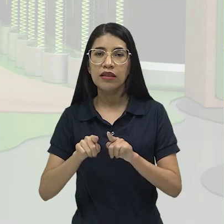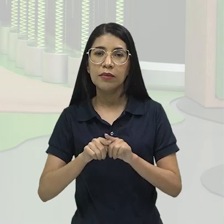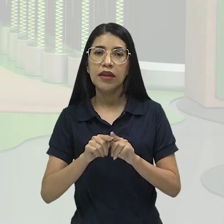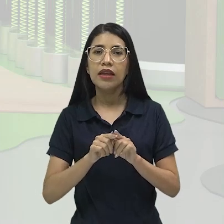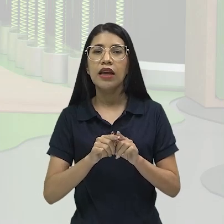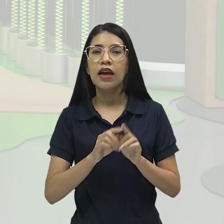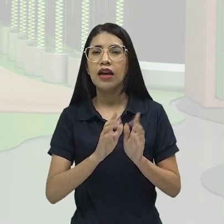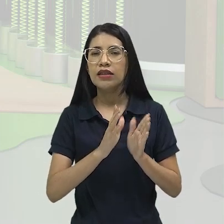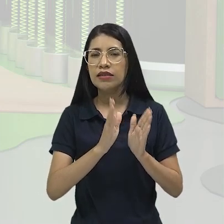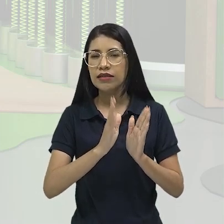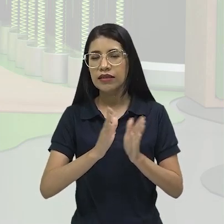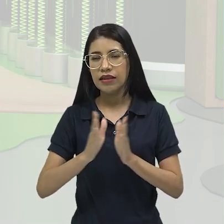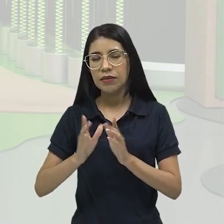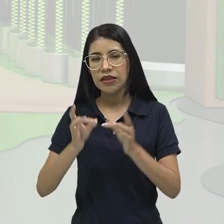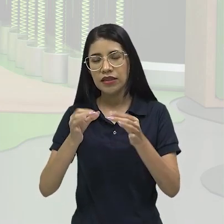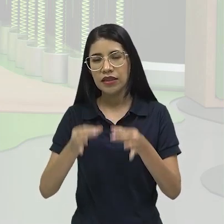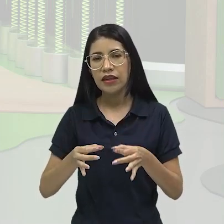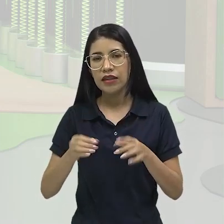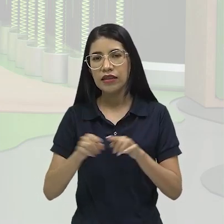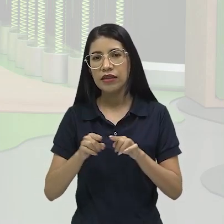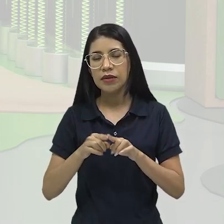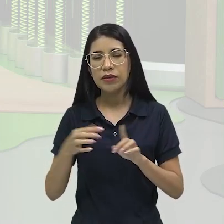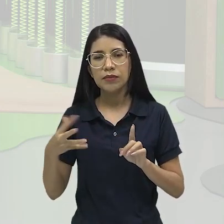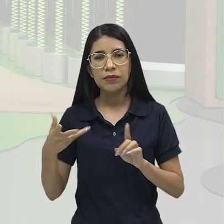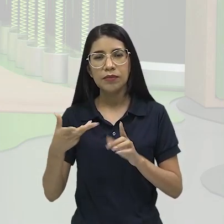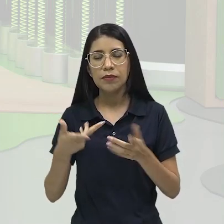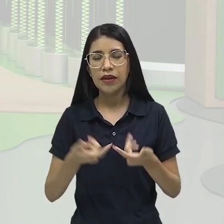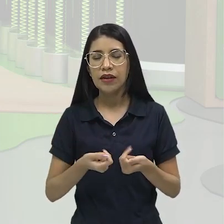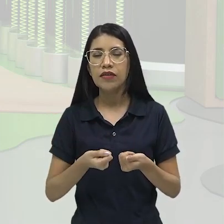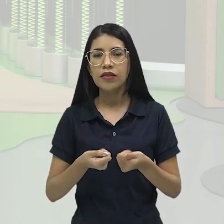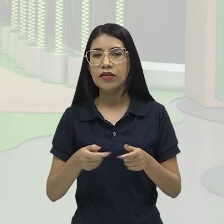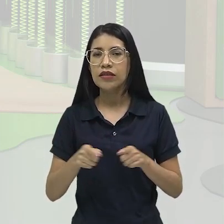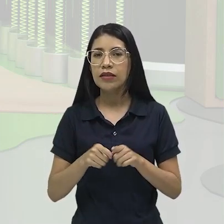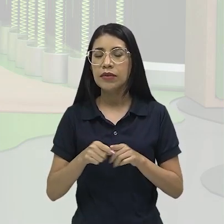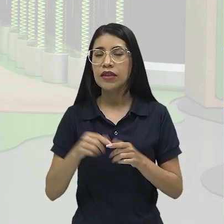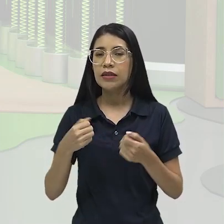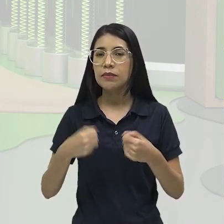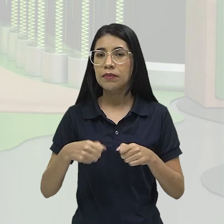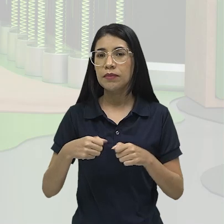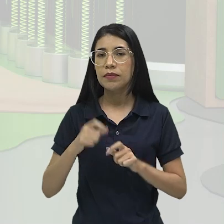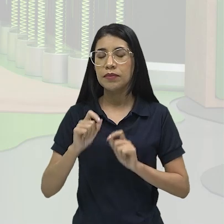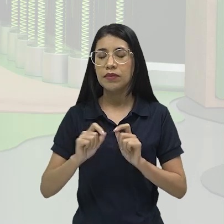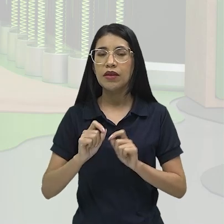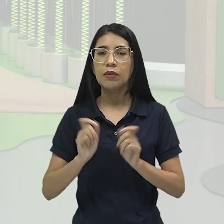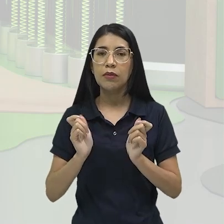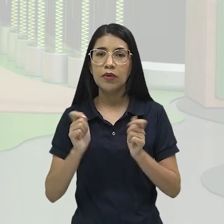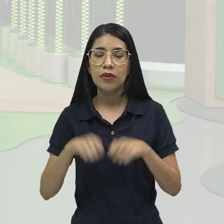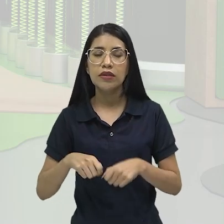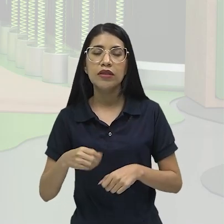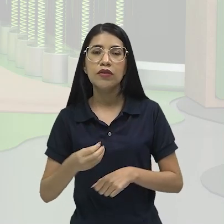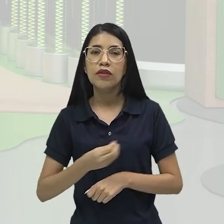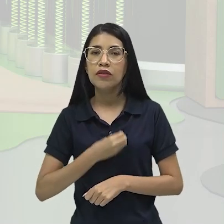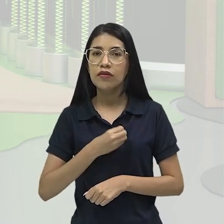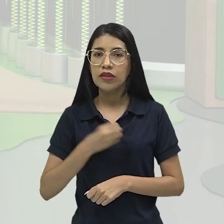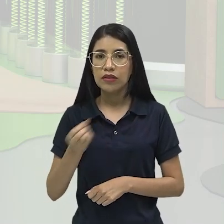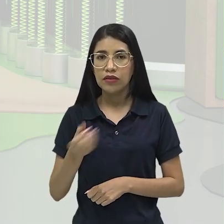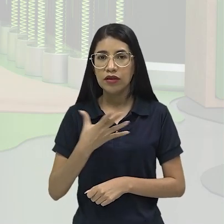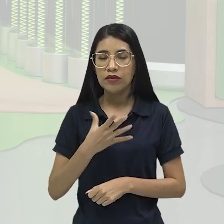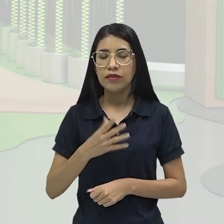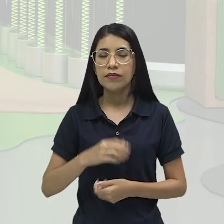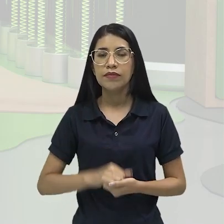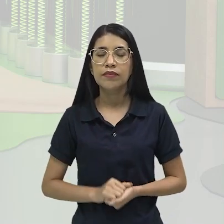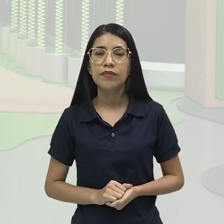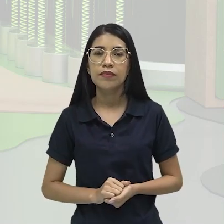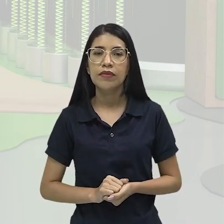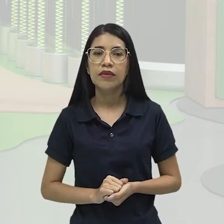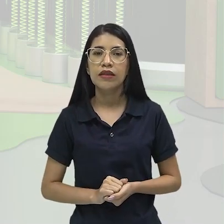dessas etapas que são aí incríveis, né? Que são imprescindíveis para gerar uma nova vida. Então a gente